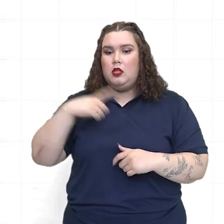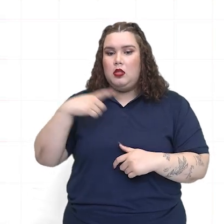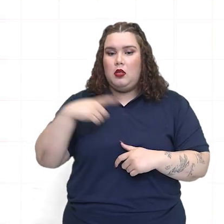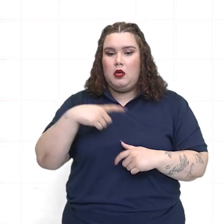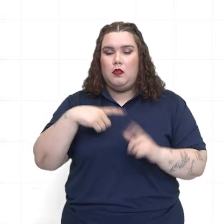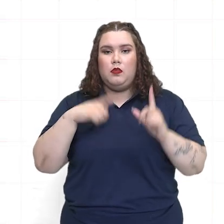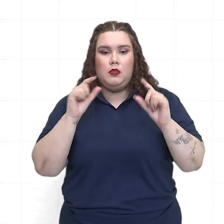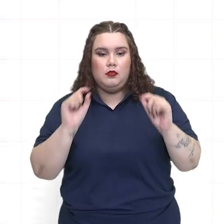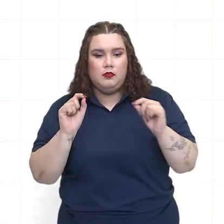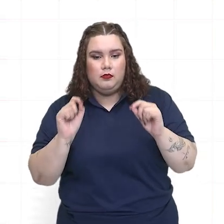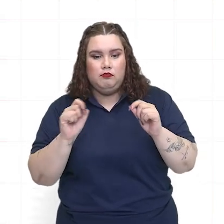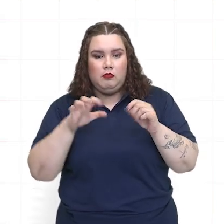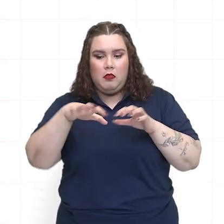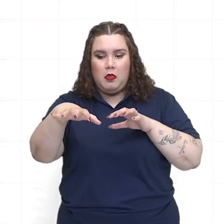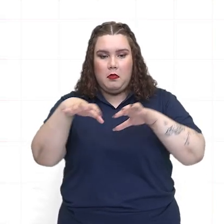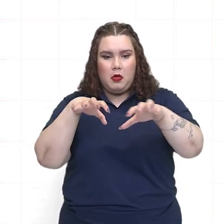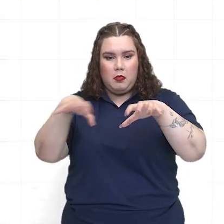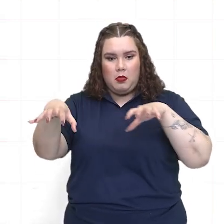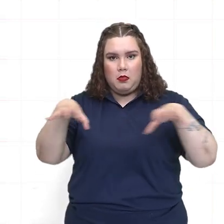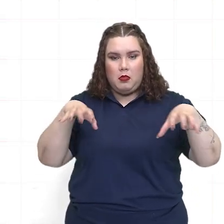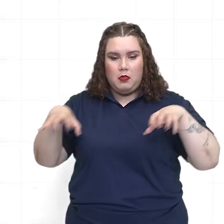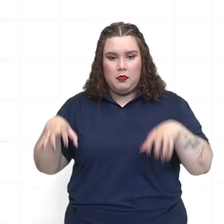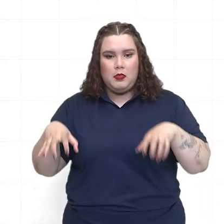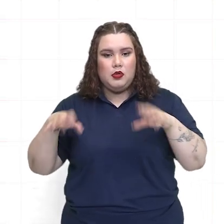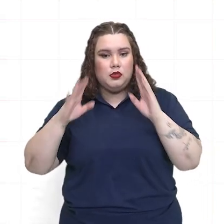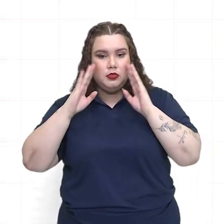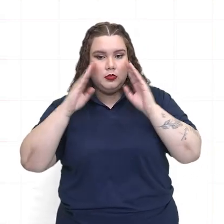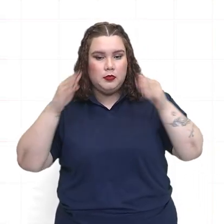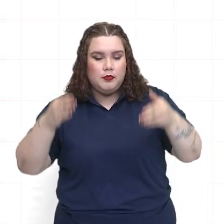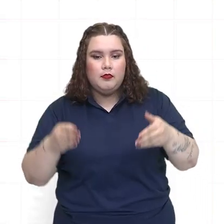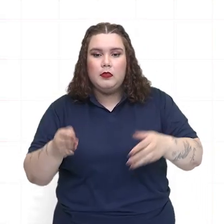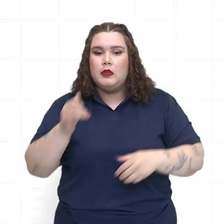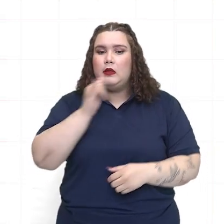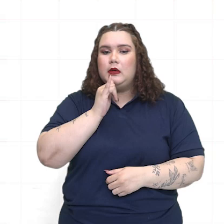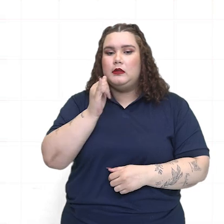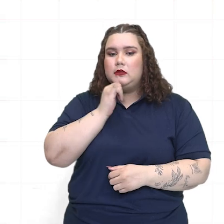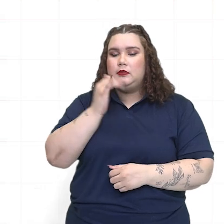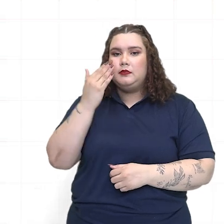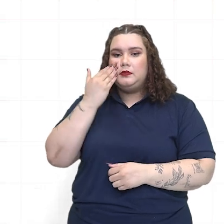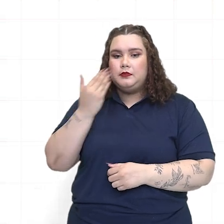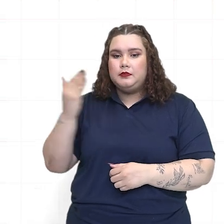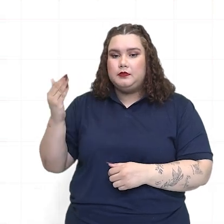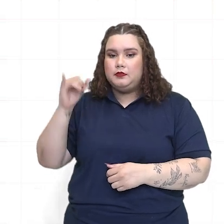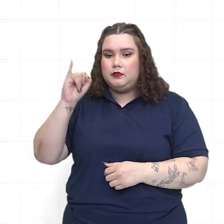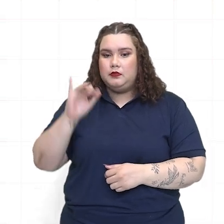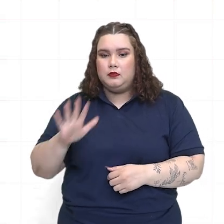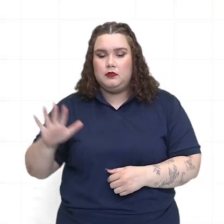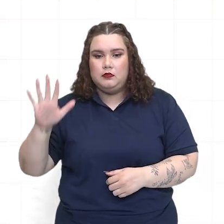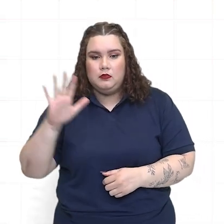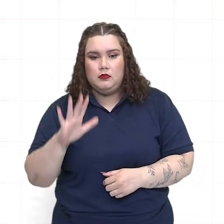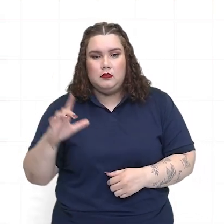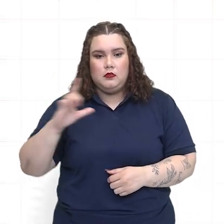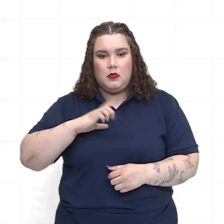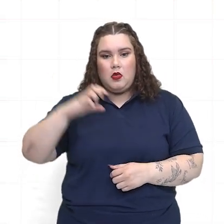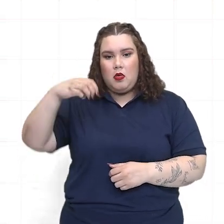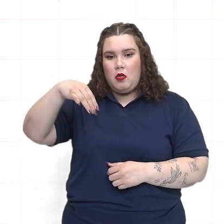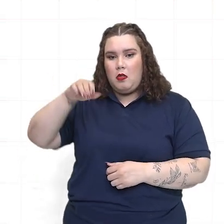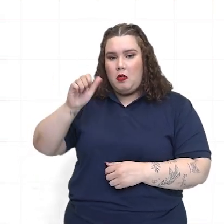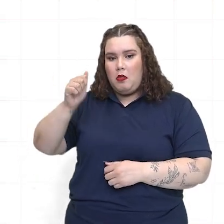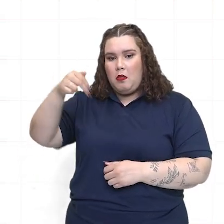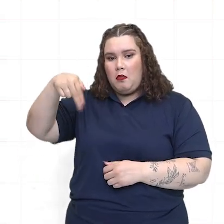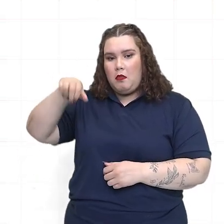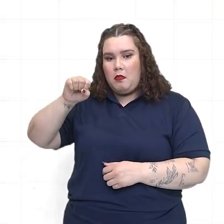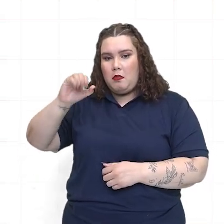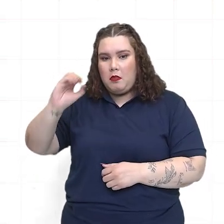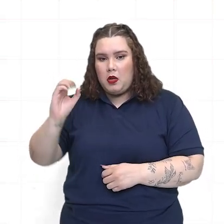possuíam, né, divisões muito específicas. Como você pode perceber na imagem, o manso